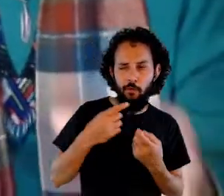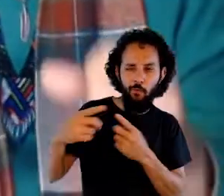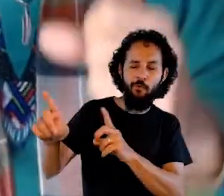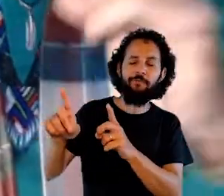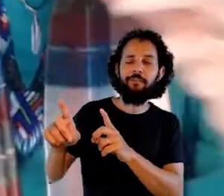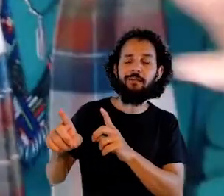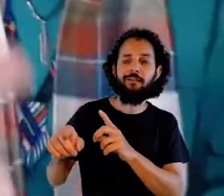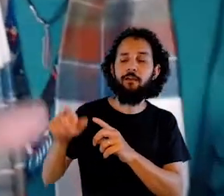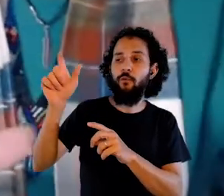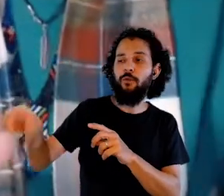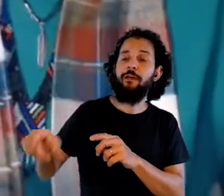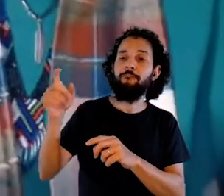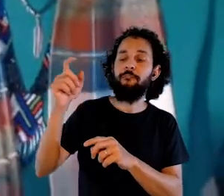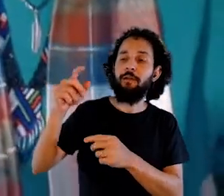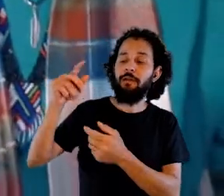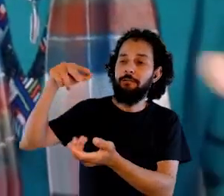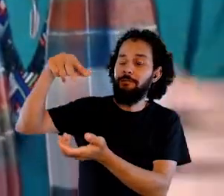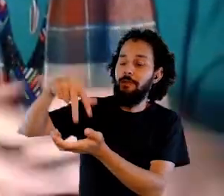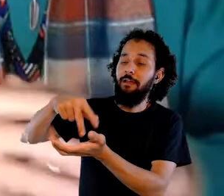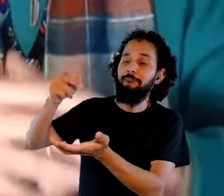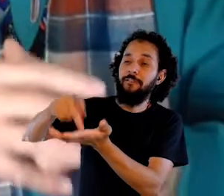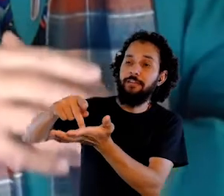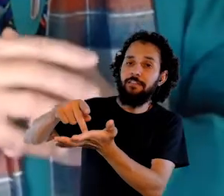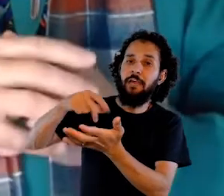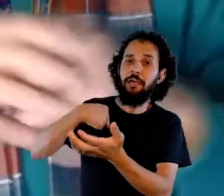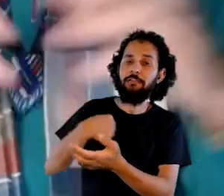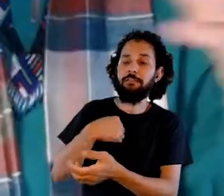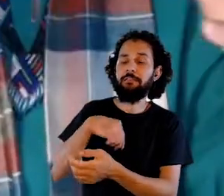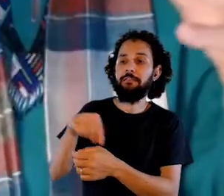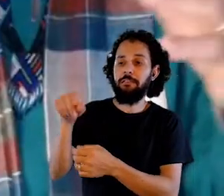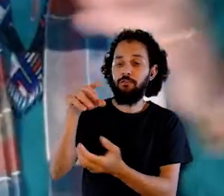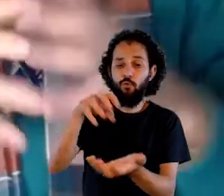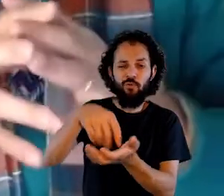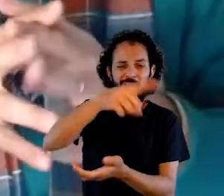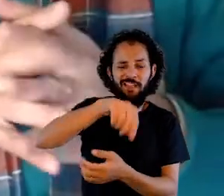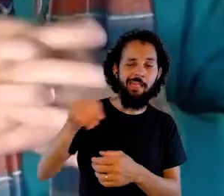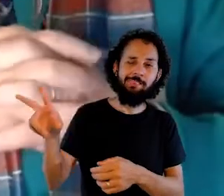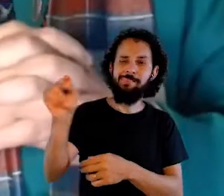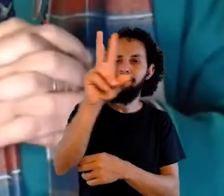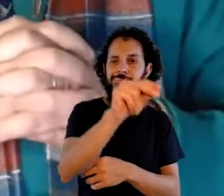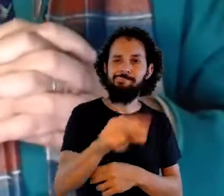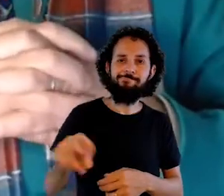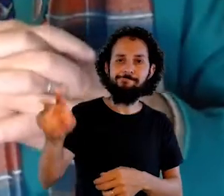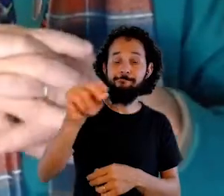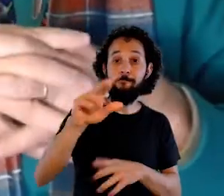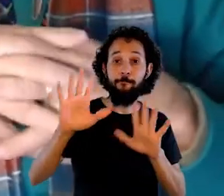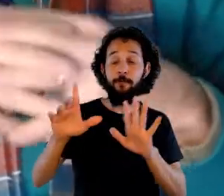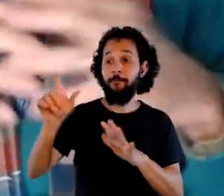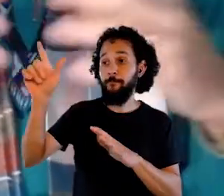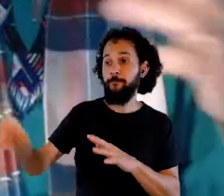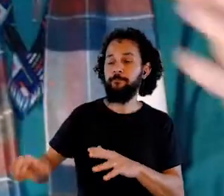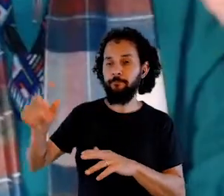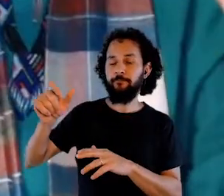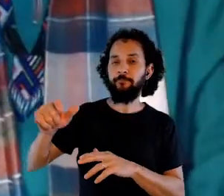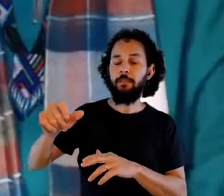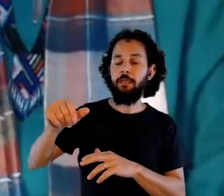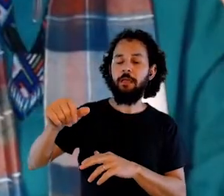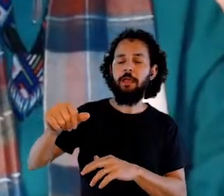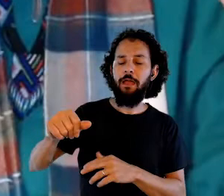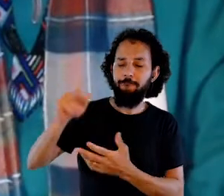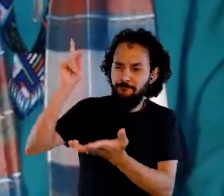caluniavam, enganavam as pessoas. E a verdade, sabedora dessa situação, decidiu fazer